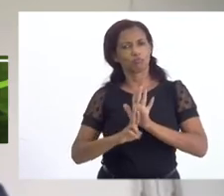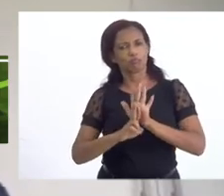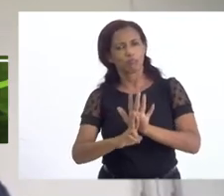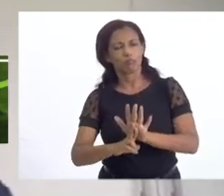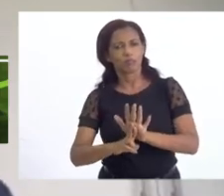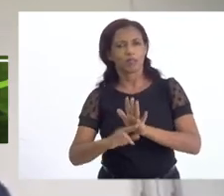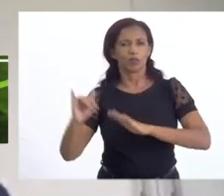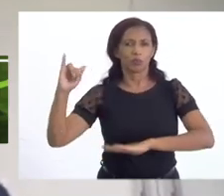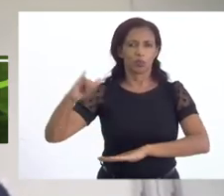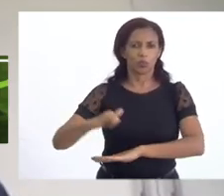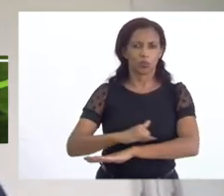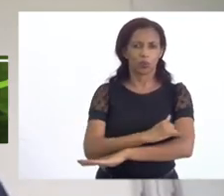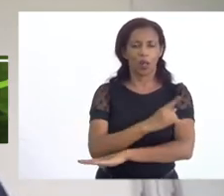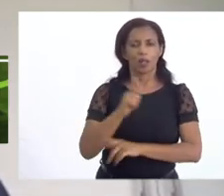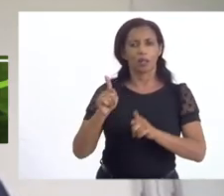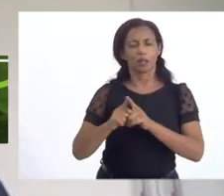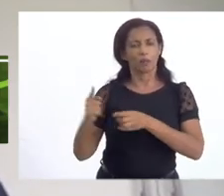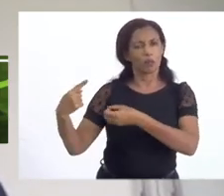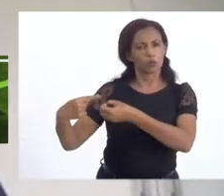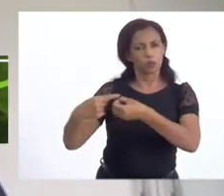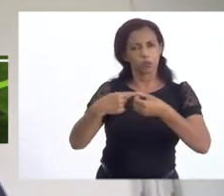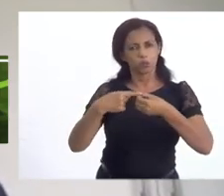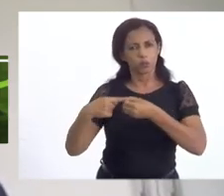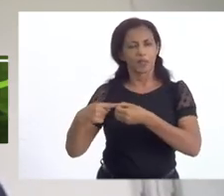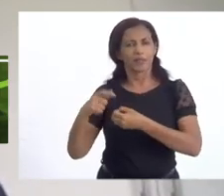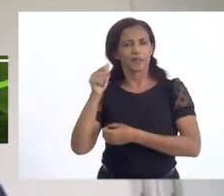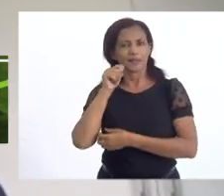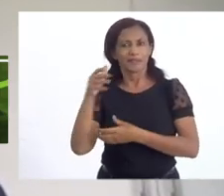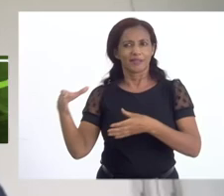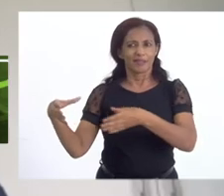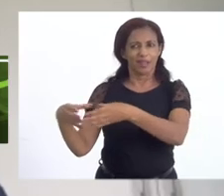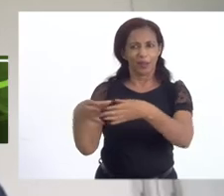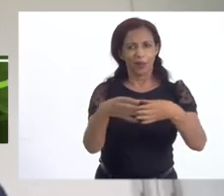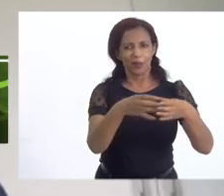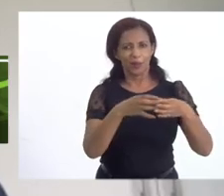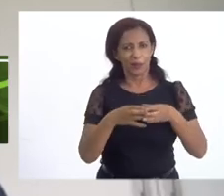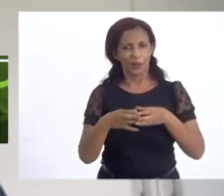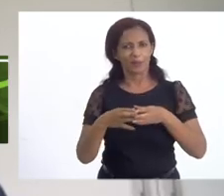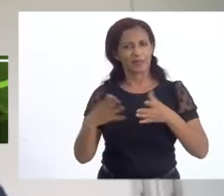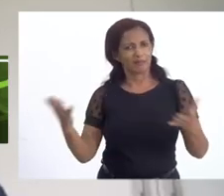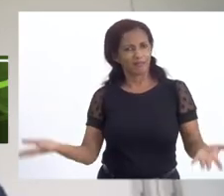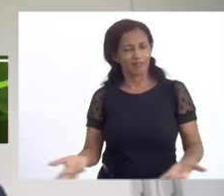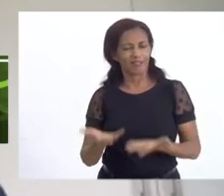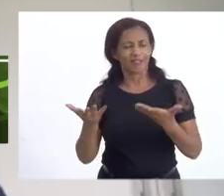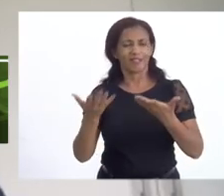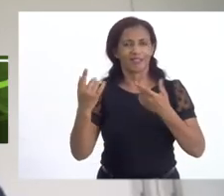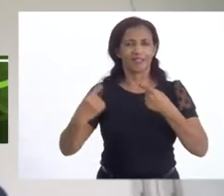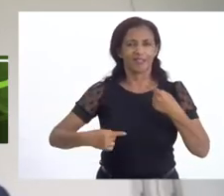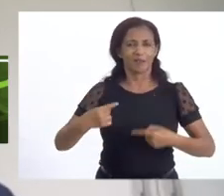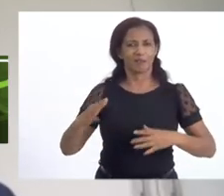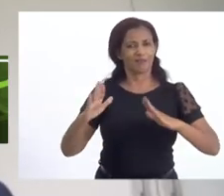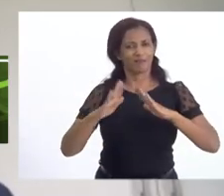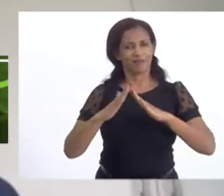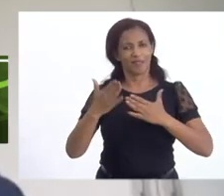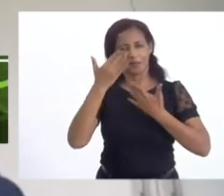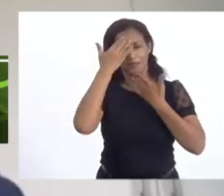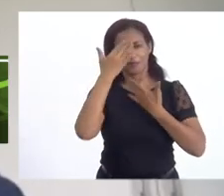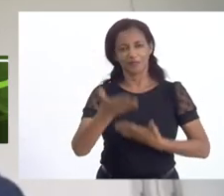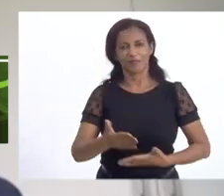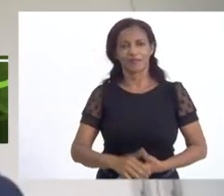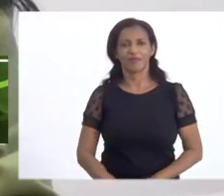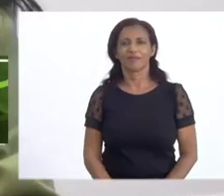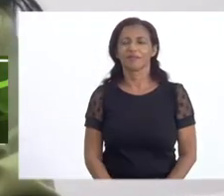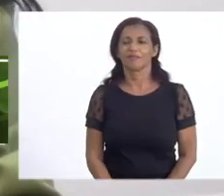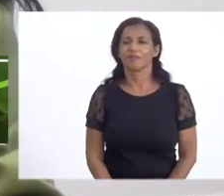municípios, e vocês, as meninas aí da Comissão de Turismo, que tanto engrandece o debate nessa casa aí. Então, obrigado.